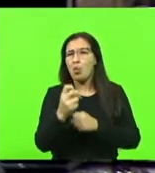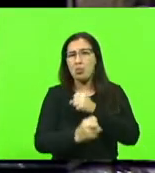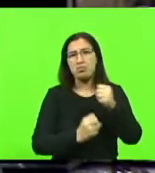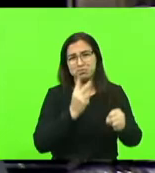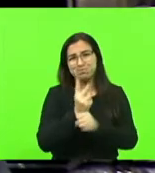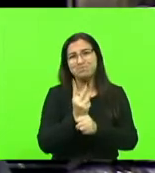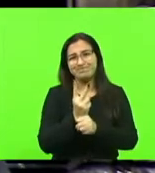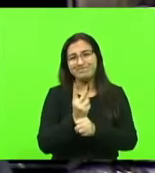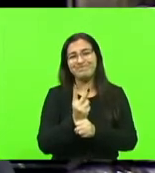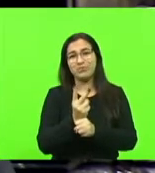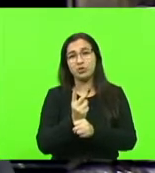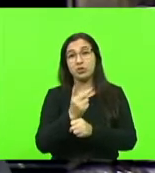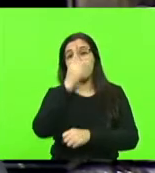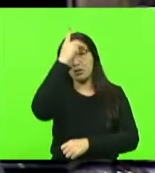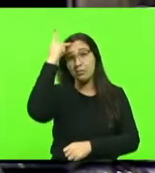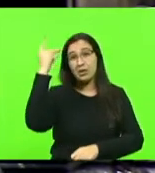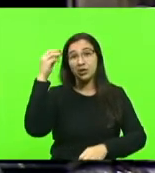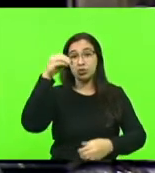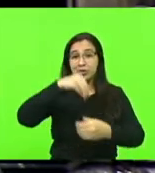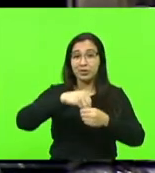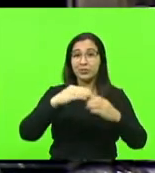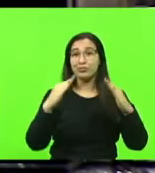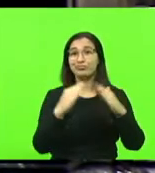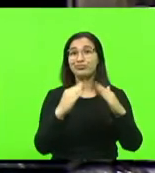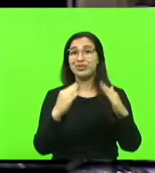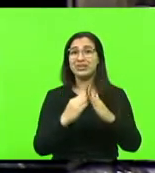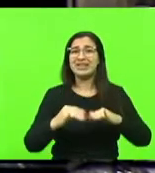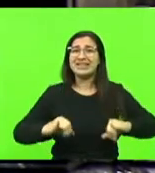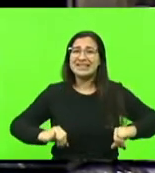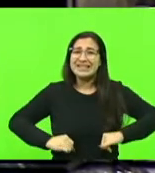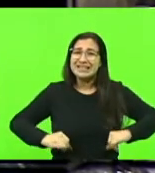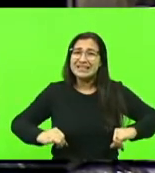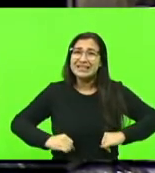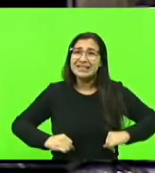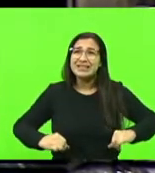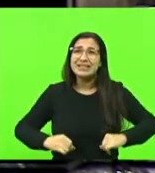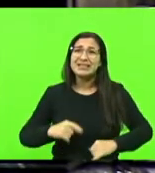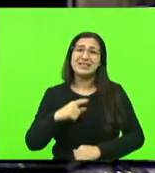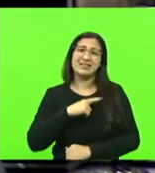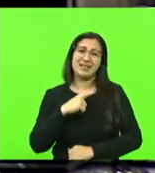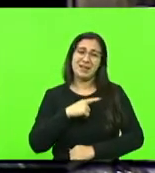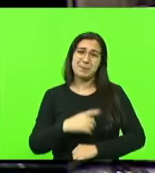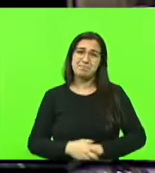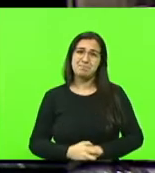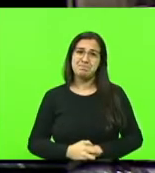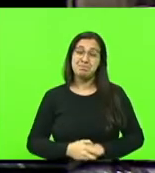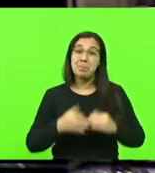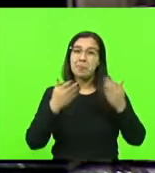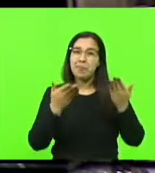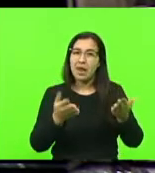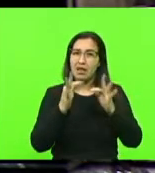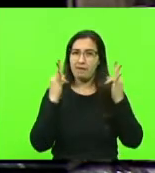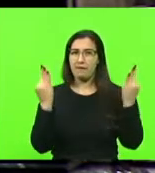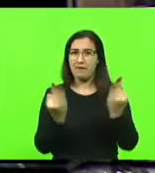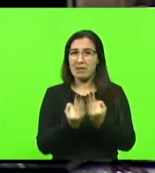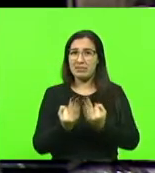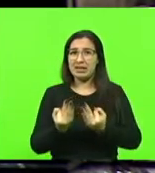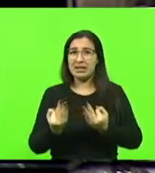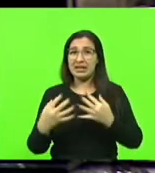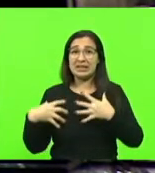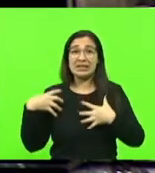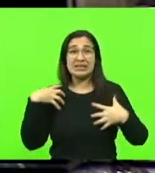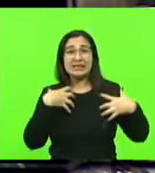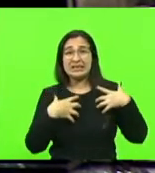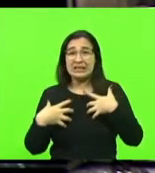pessoas estão em casa sofrendo. As pessoas estão entrando em desespero